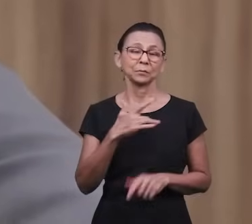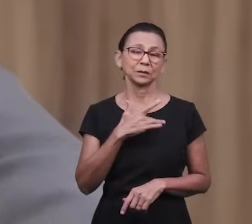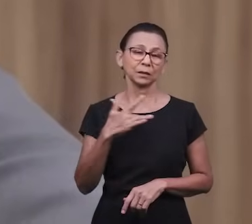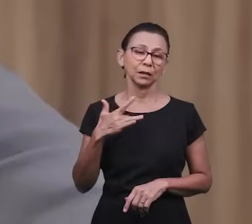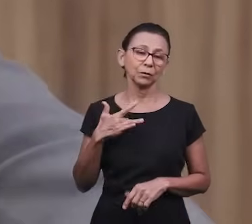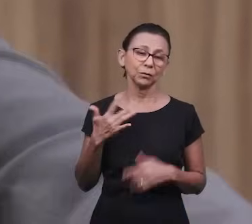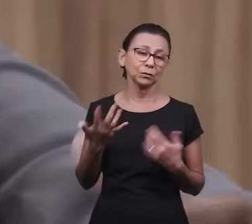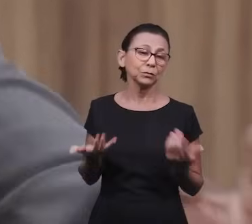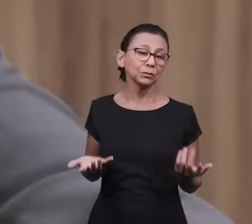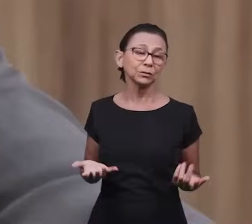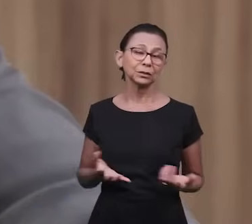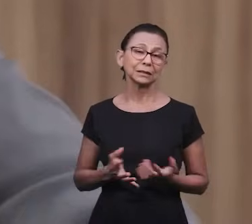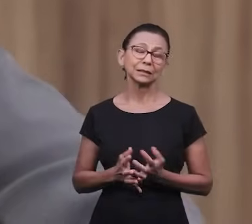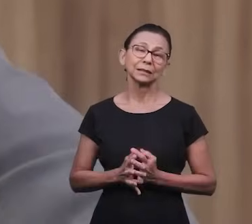debilitada, devido a uns problemas de saúde,